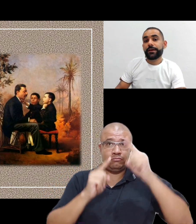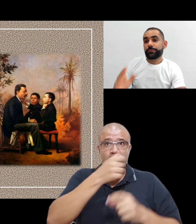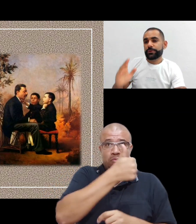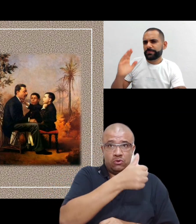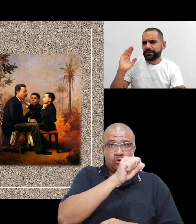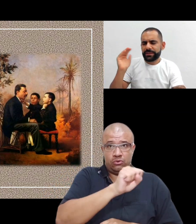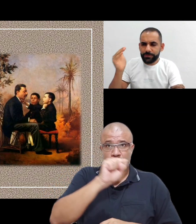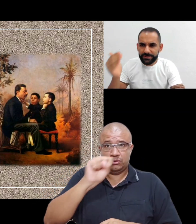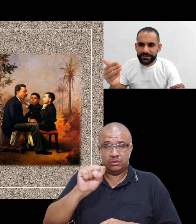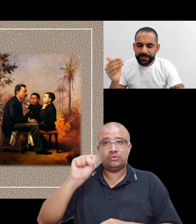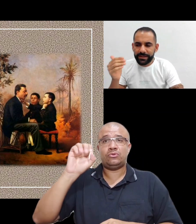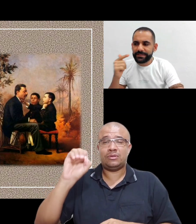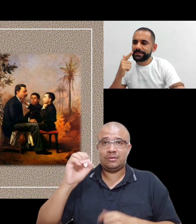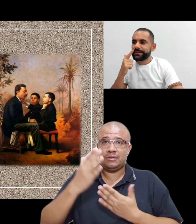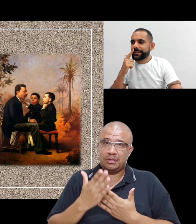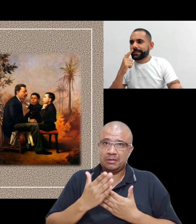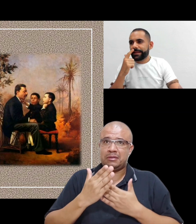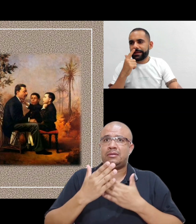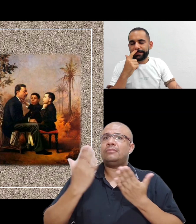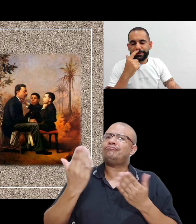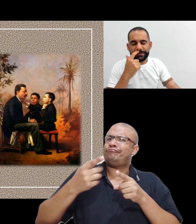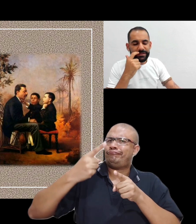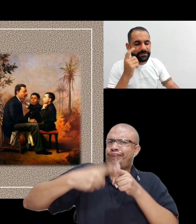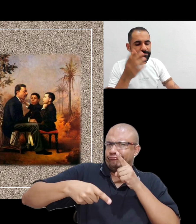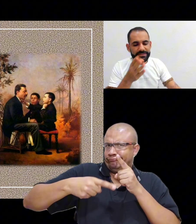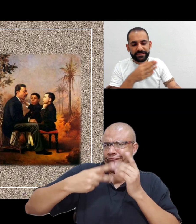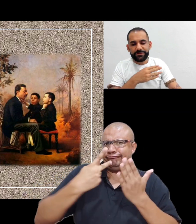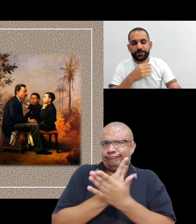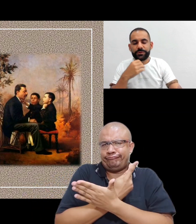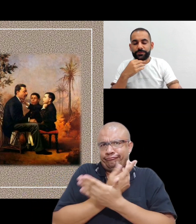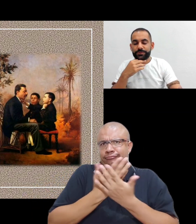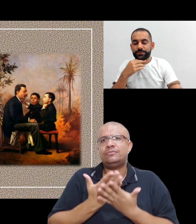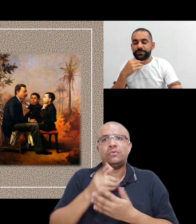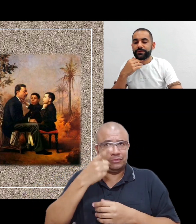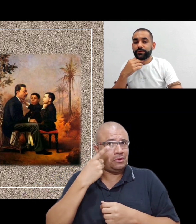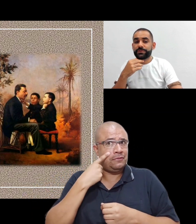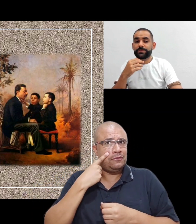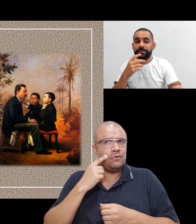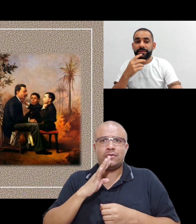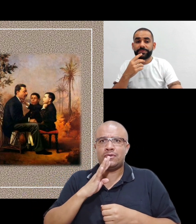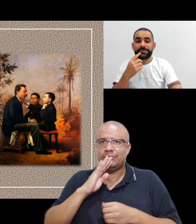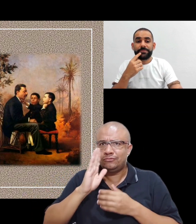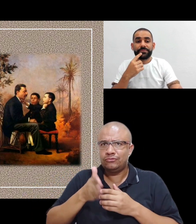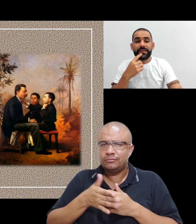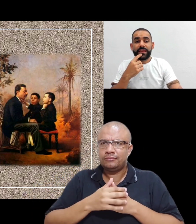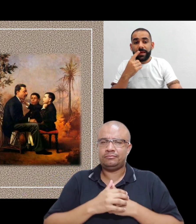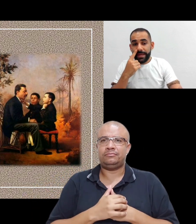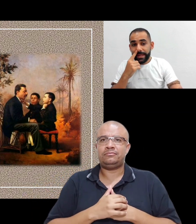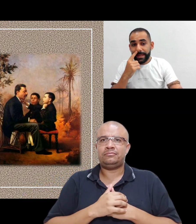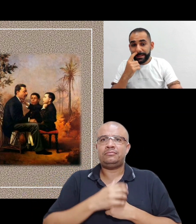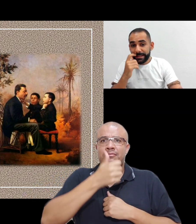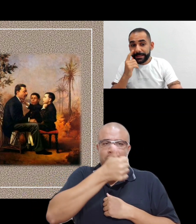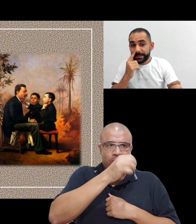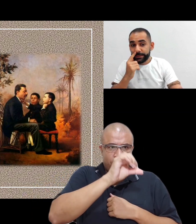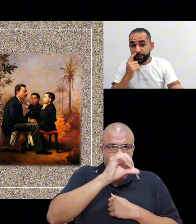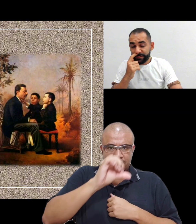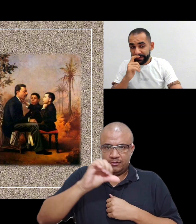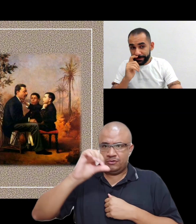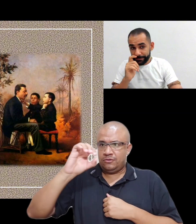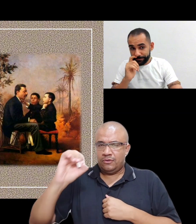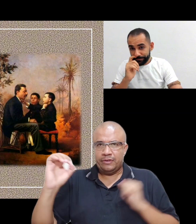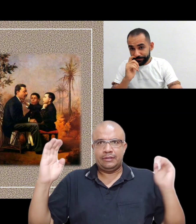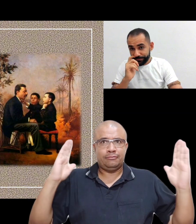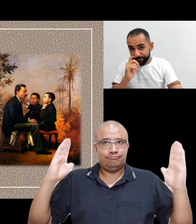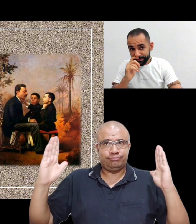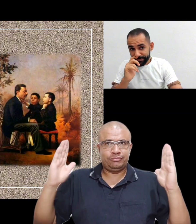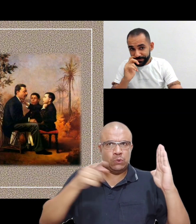1880, proibição da língua de sinais, né, que vocês já viram em outros momentos. Na década de